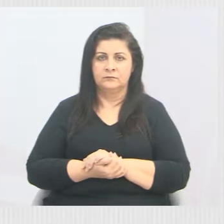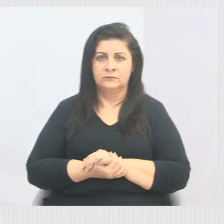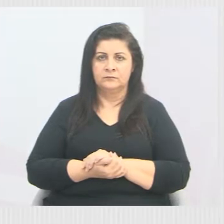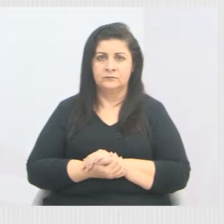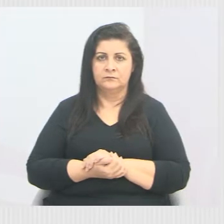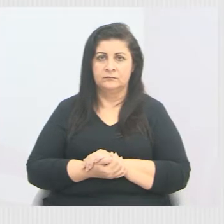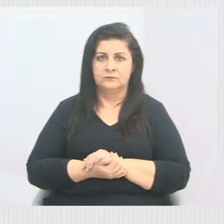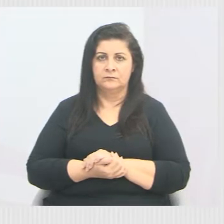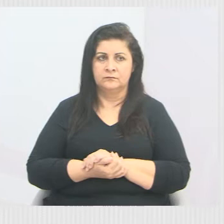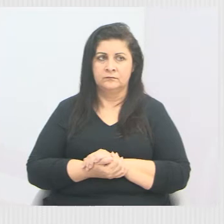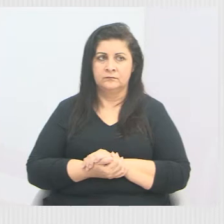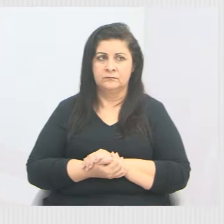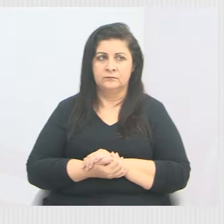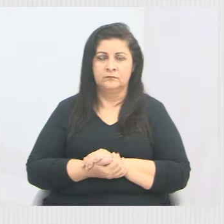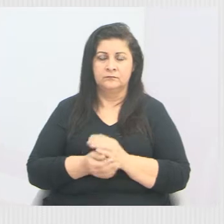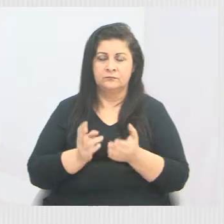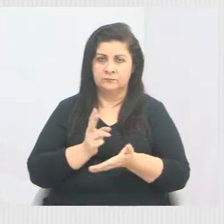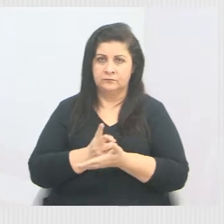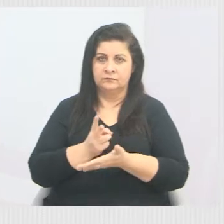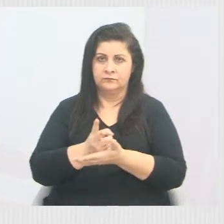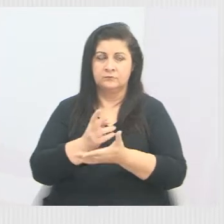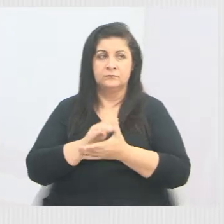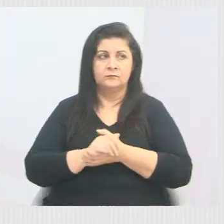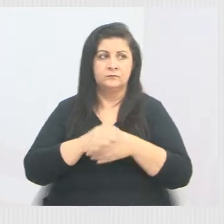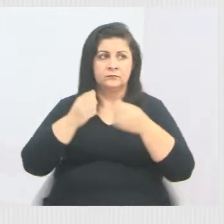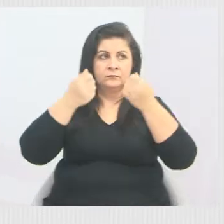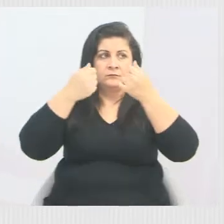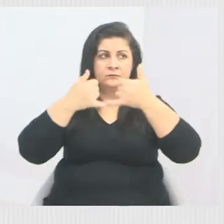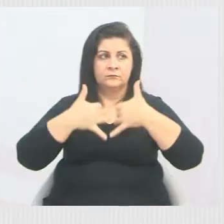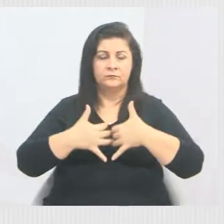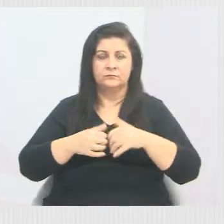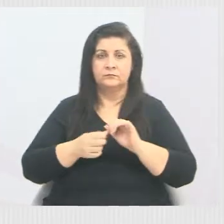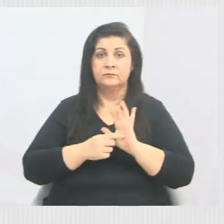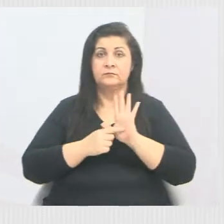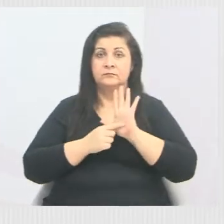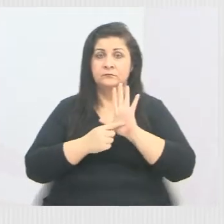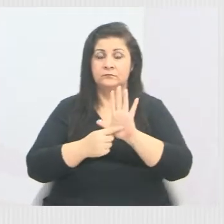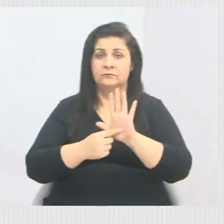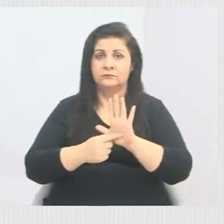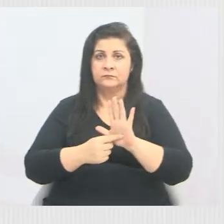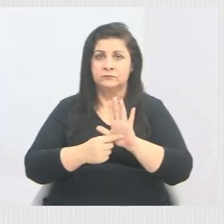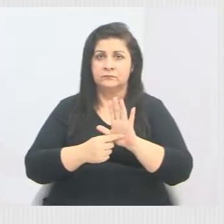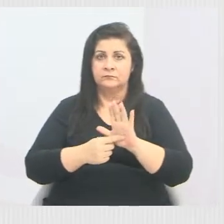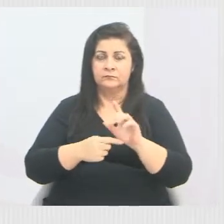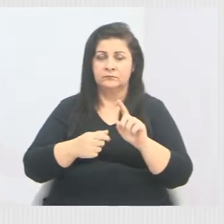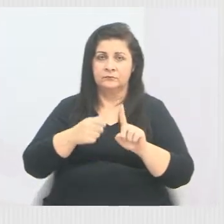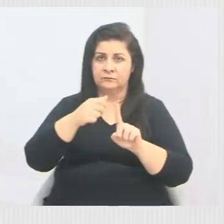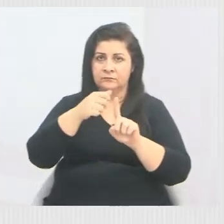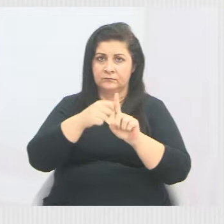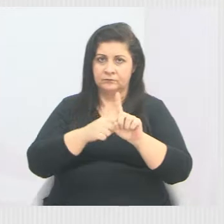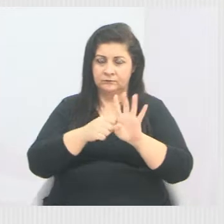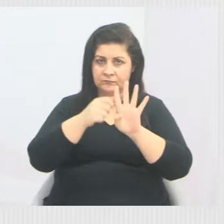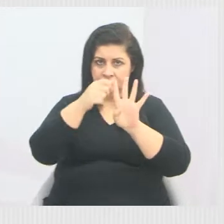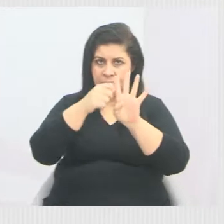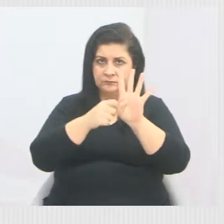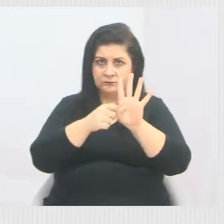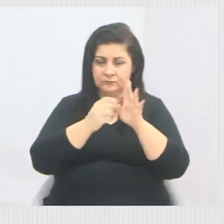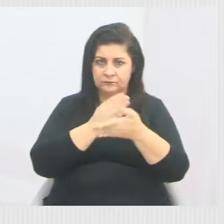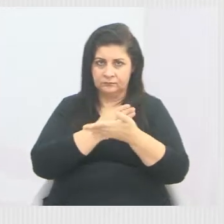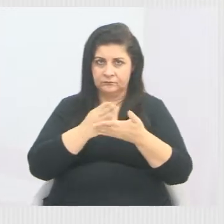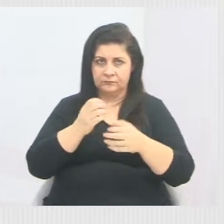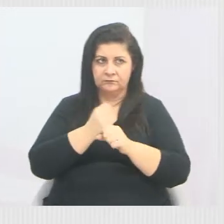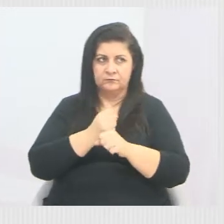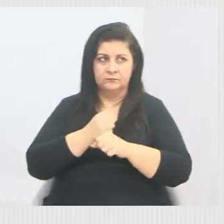Seguindo, então, vamos falar agora sobre os indicadores do primeiro quadrimestre de 2021, a receita corrente